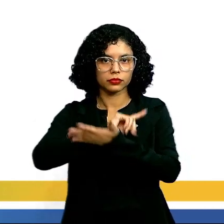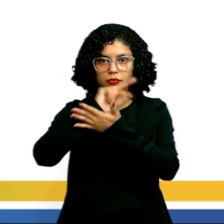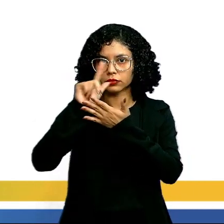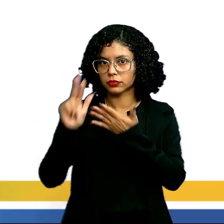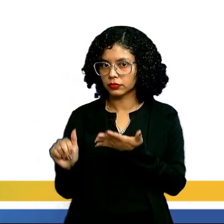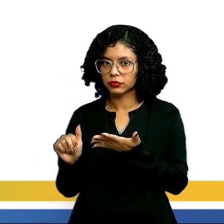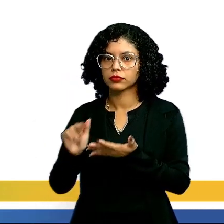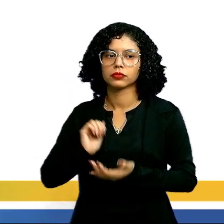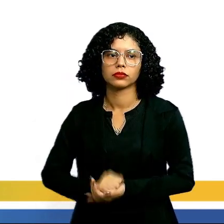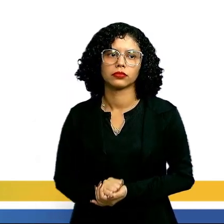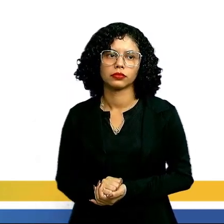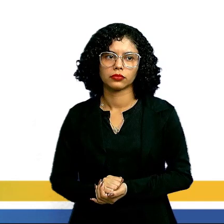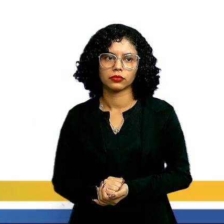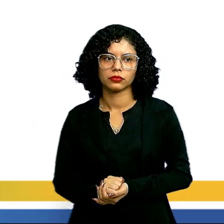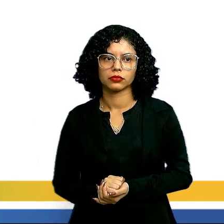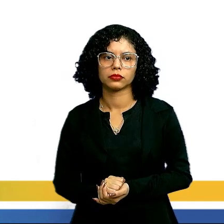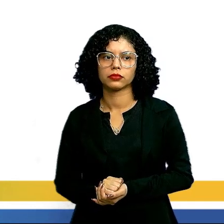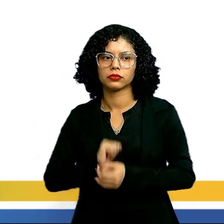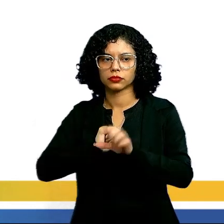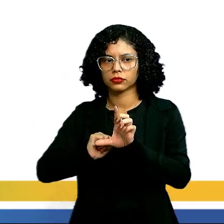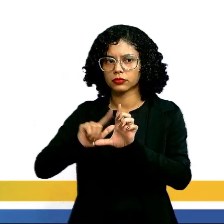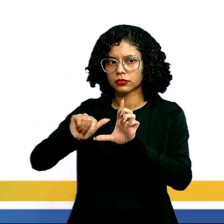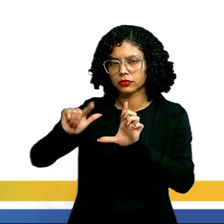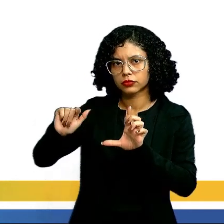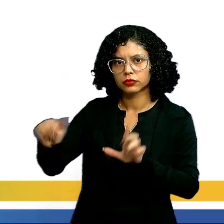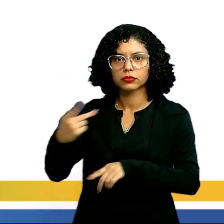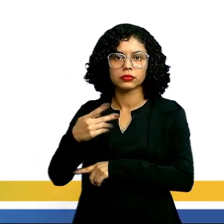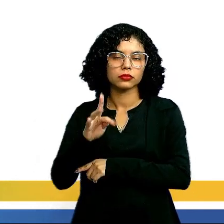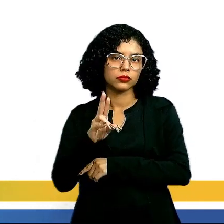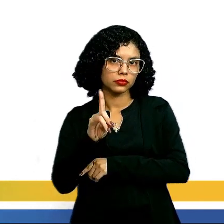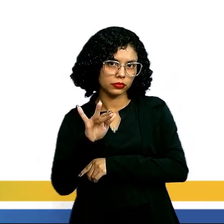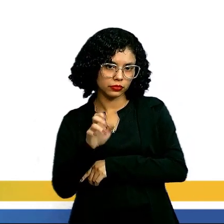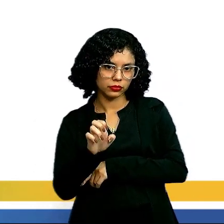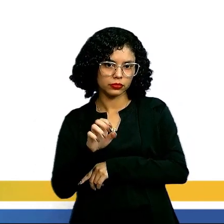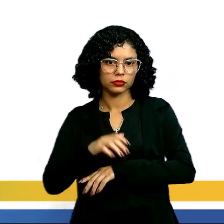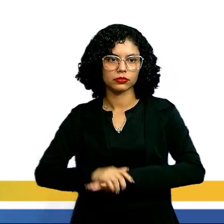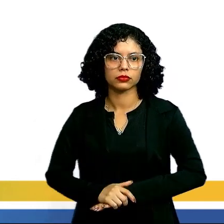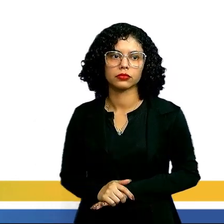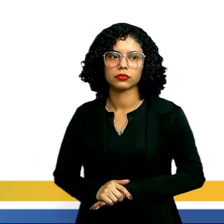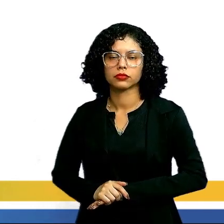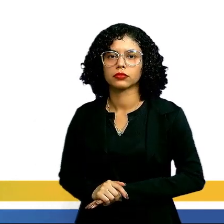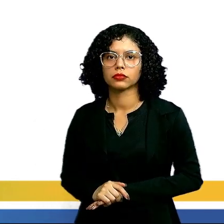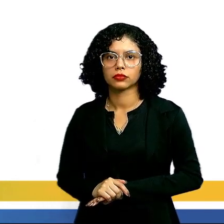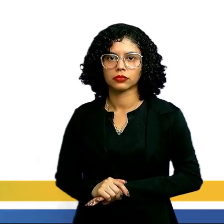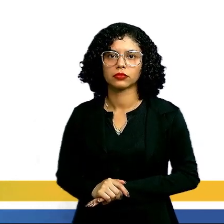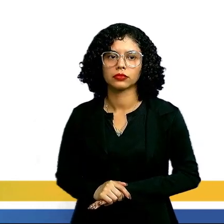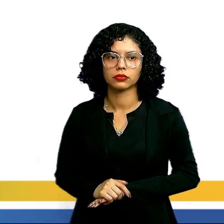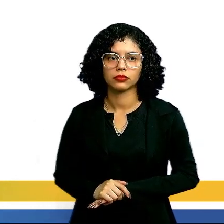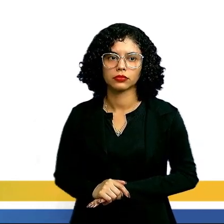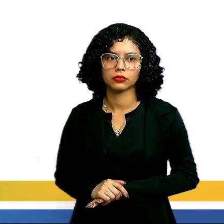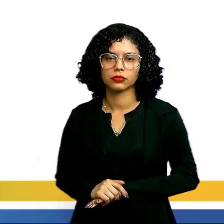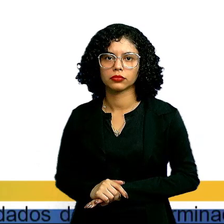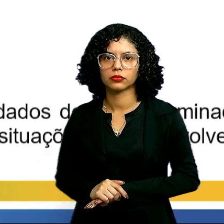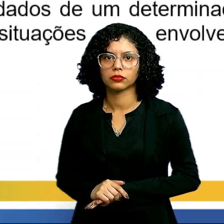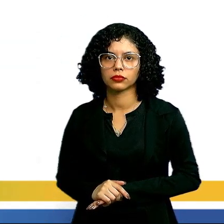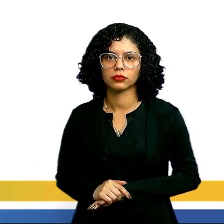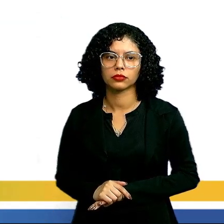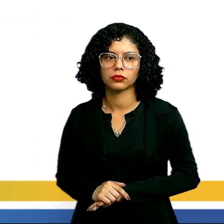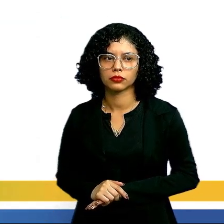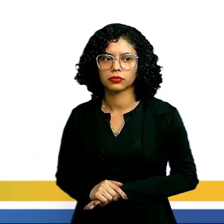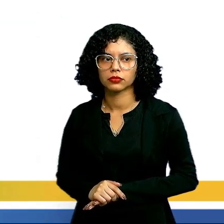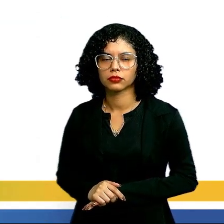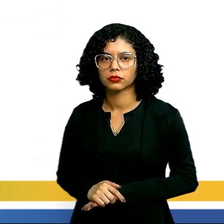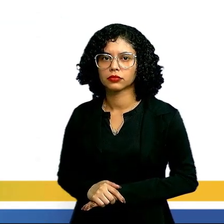ser realizada de diversas formas, entre elas através da estatística e